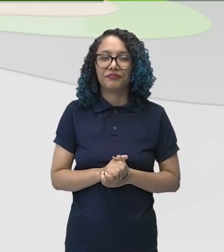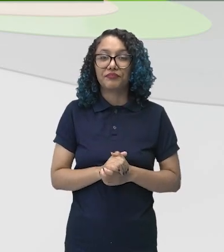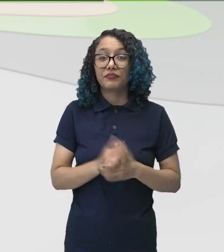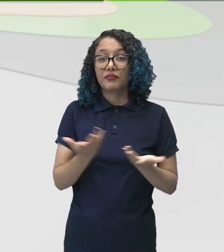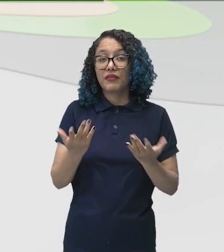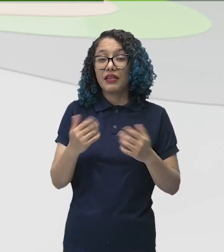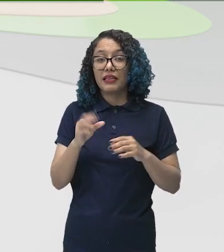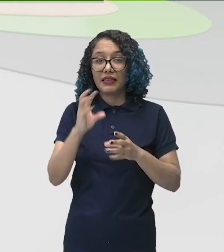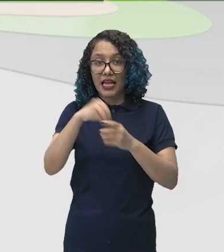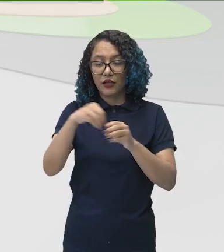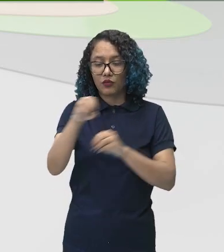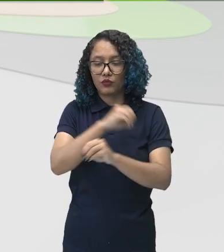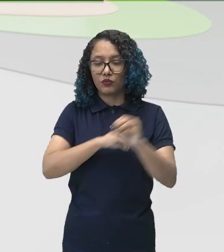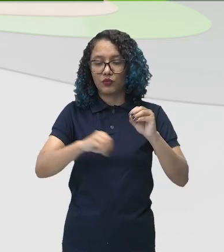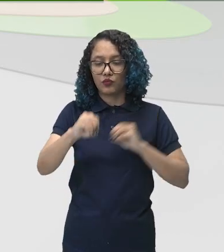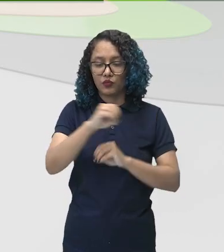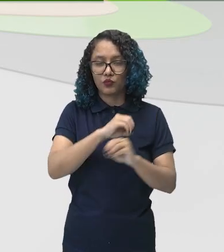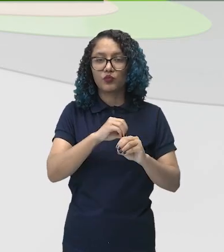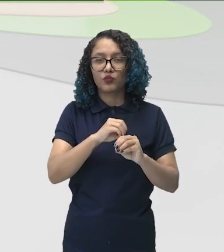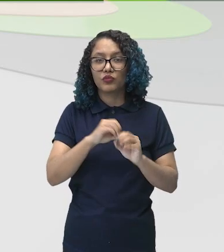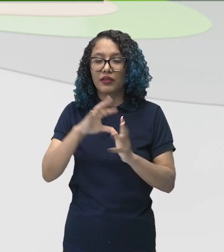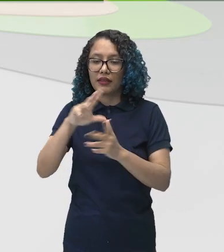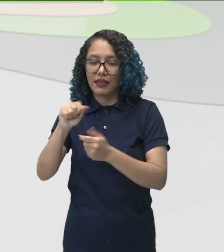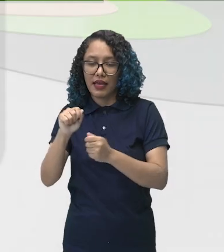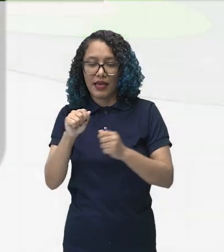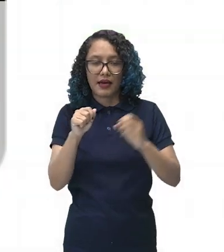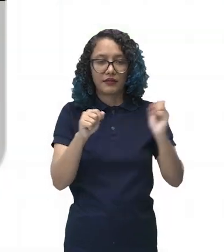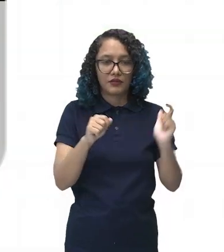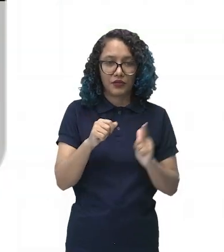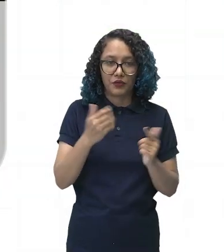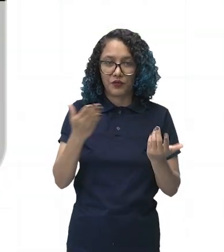sistema solar e a nossa estrela, o Sol.